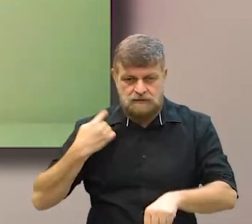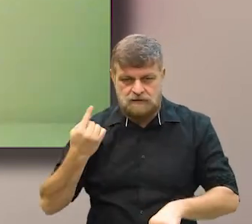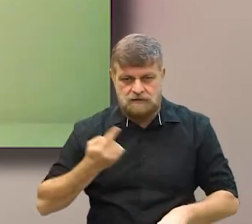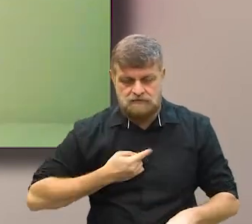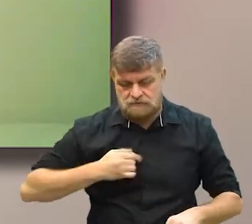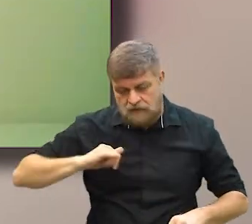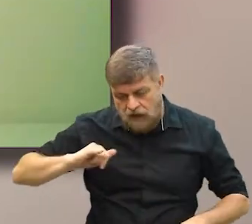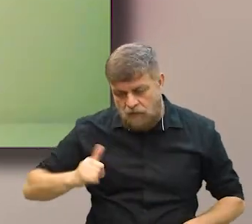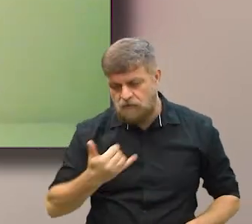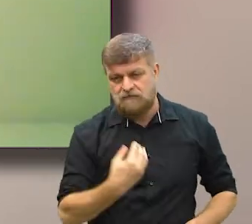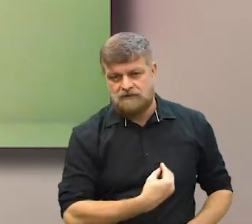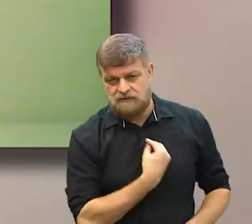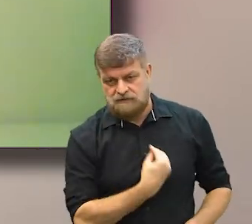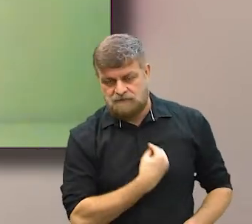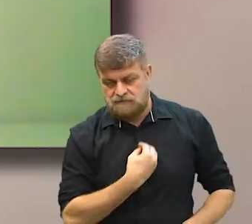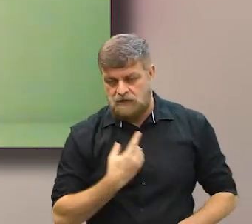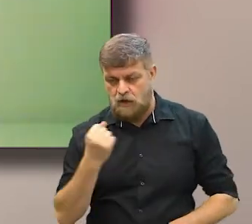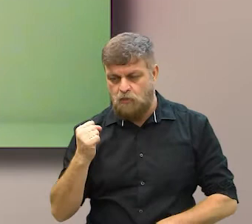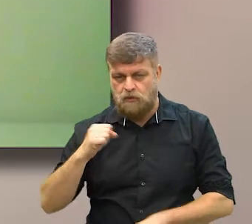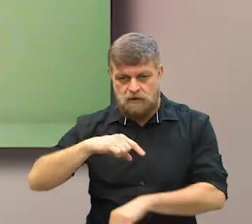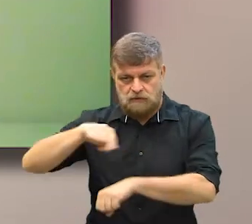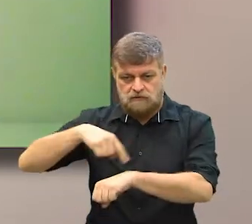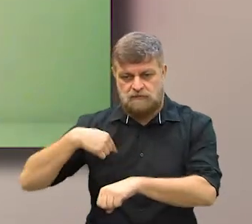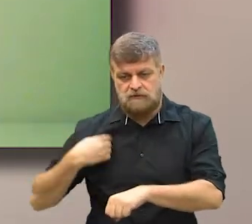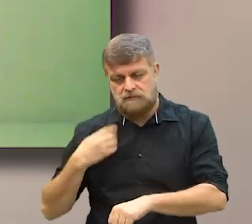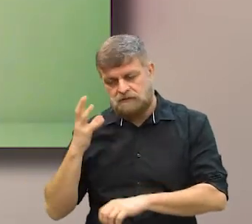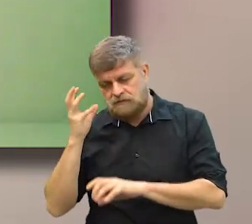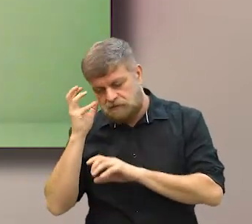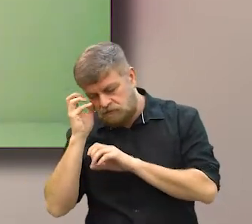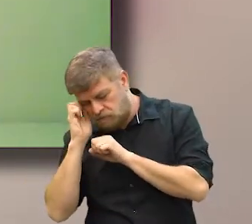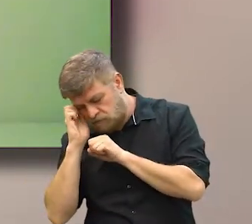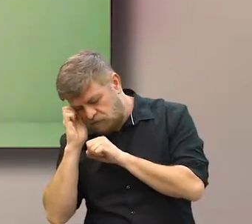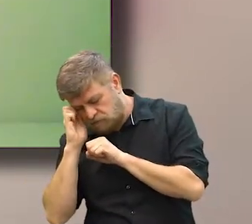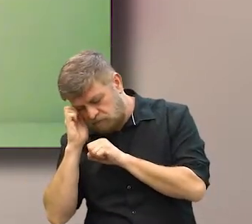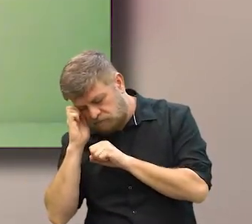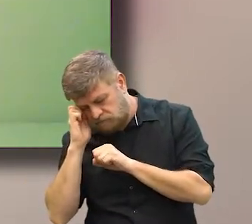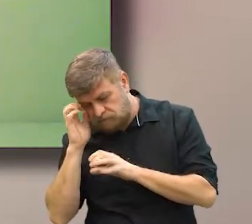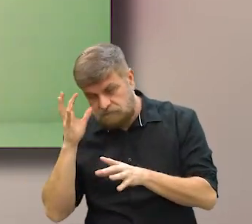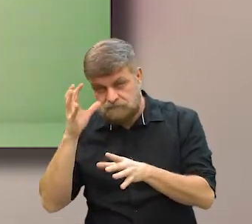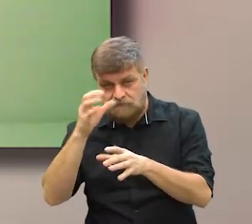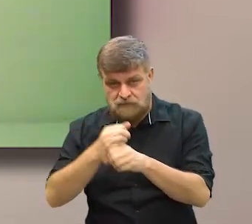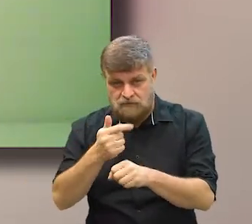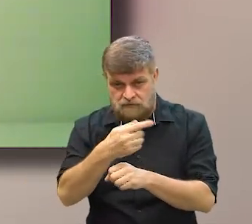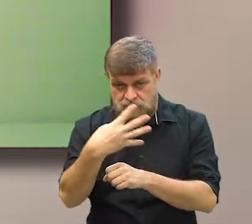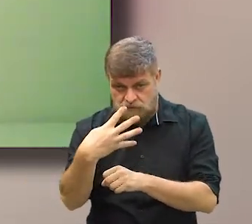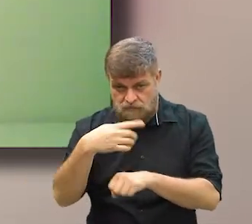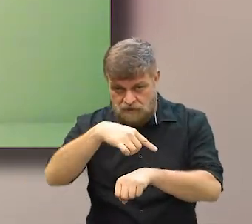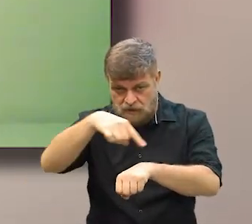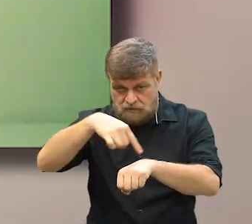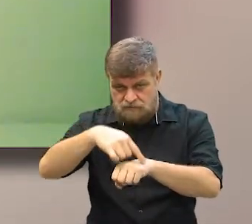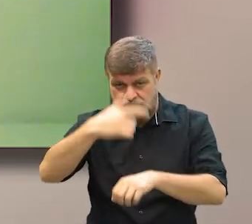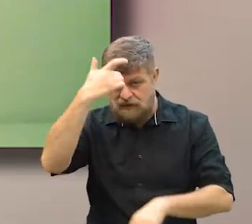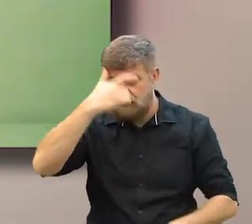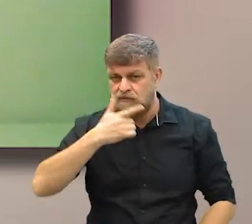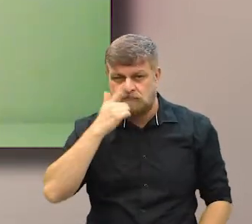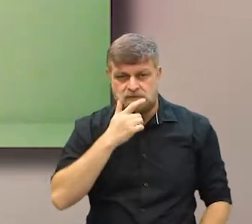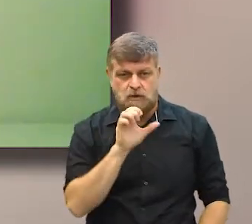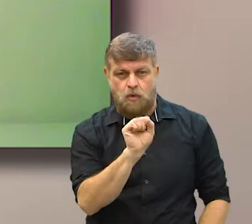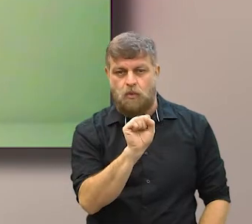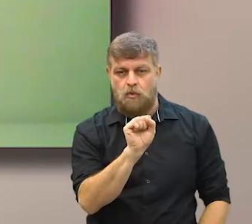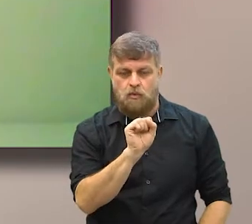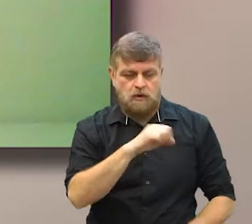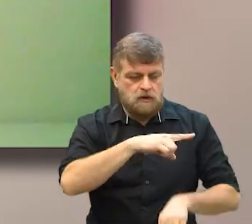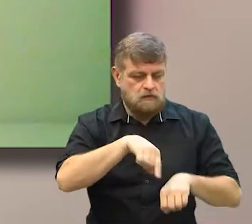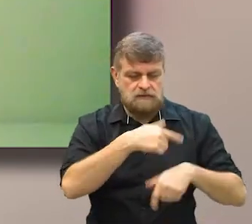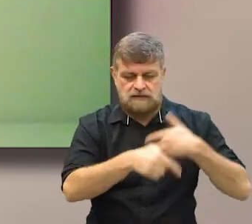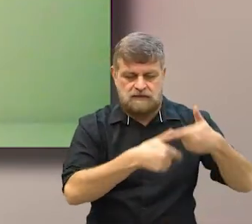são 8 horas para nós nos divertirmos e são 8 horas para nós dormirmos. Ora, eu não